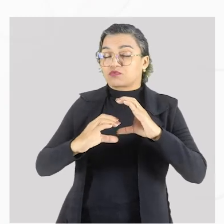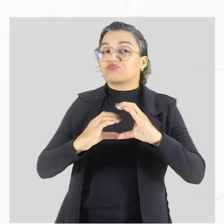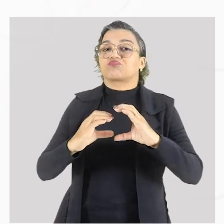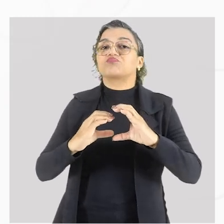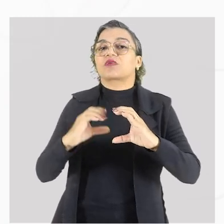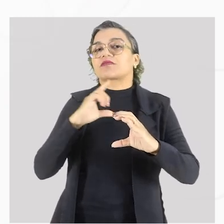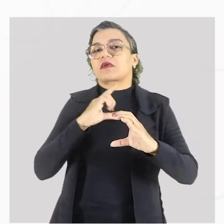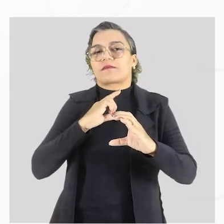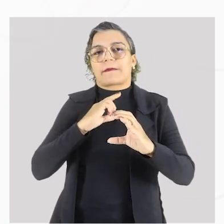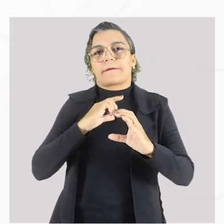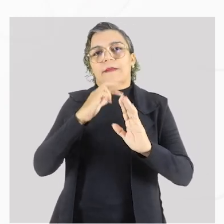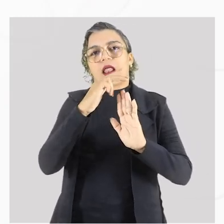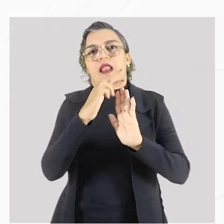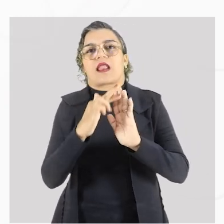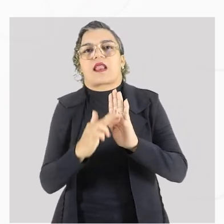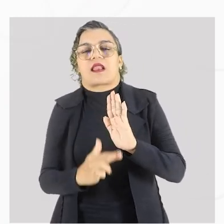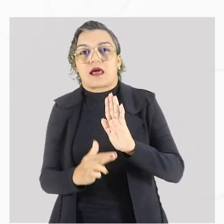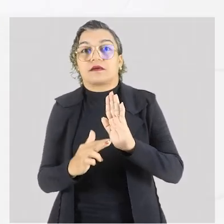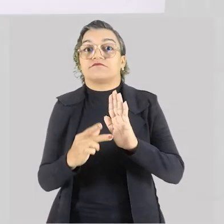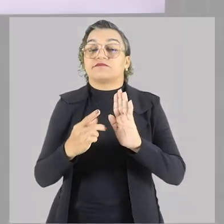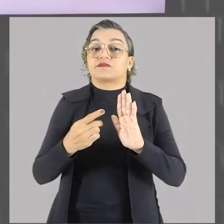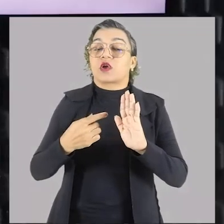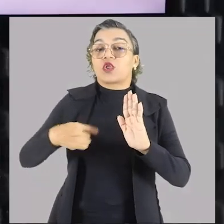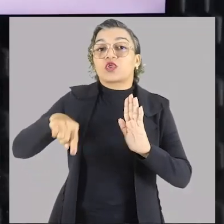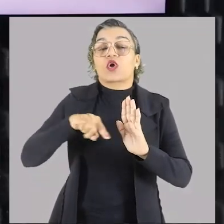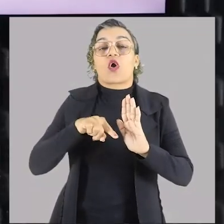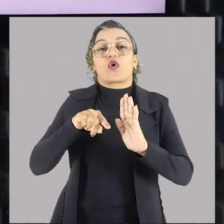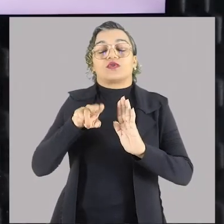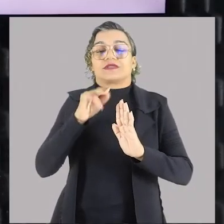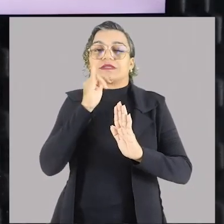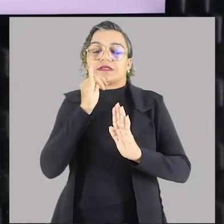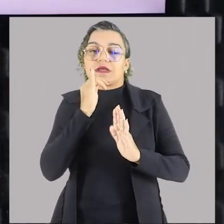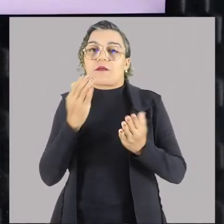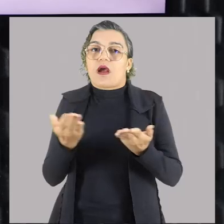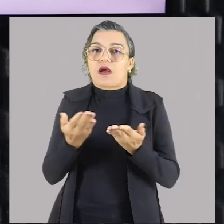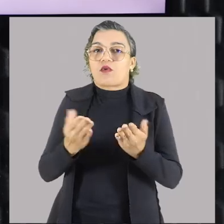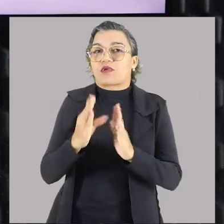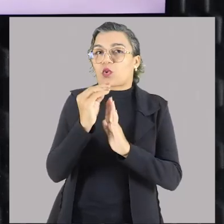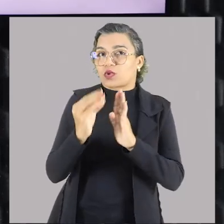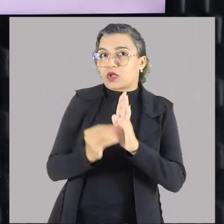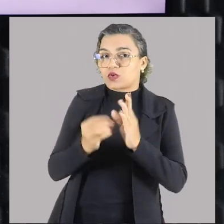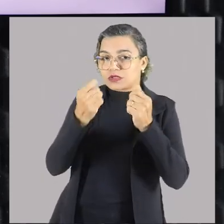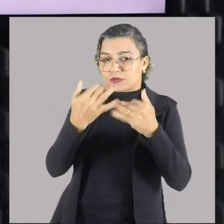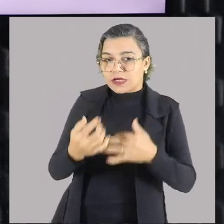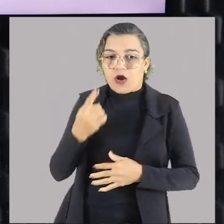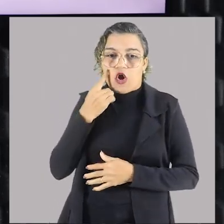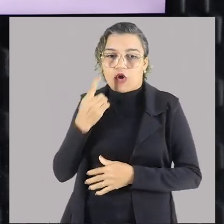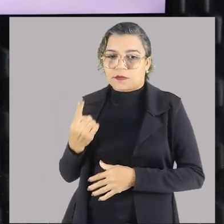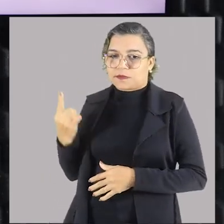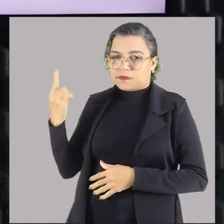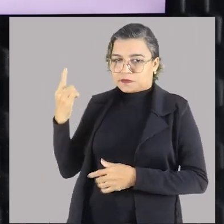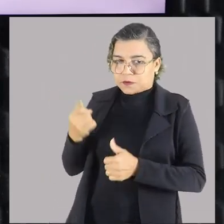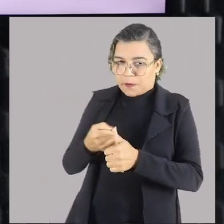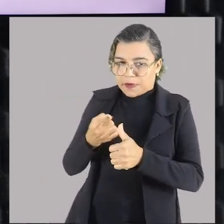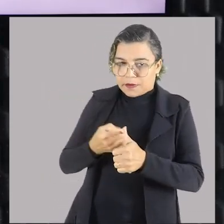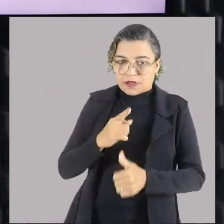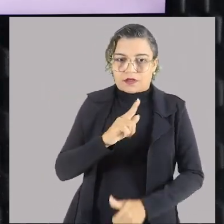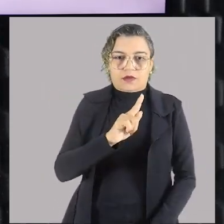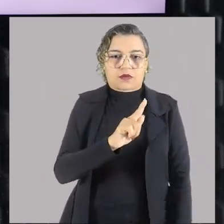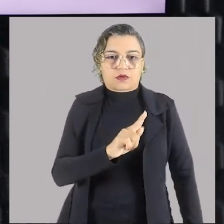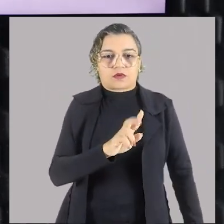esses elementos, a gente começa a falar propriamente do nosso conteúdo. Nós vamos falar de greetings, que são os cumprimentos